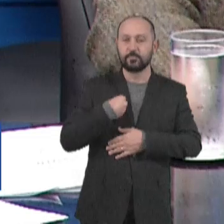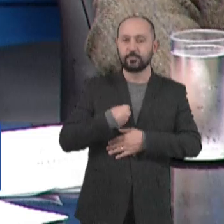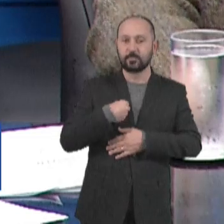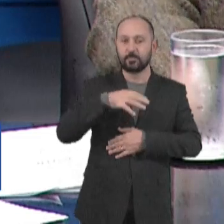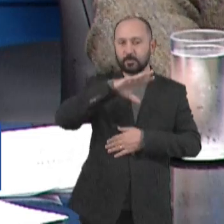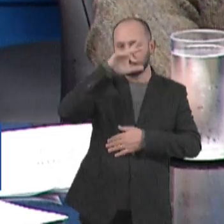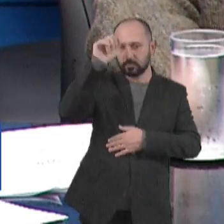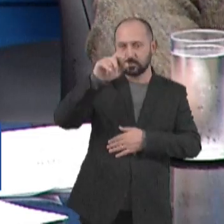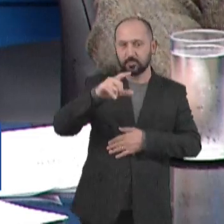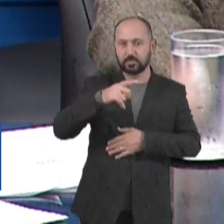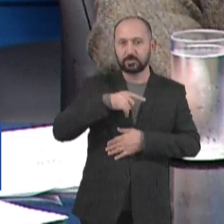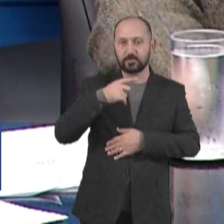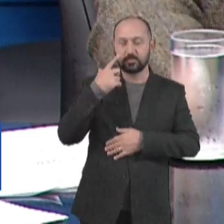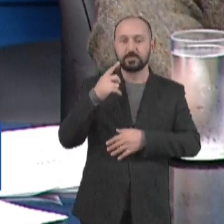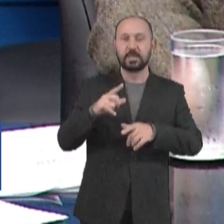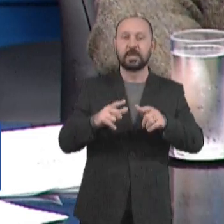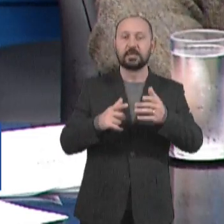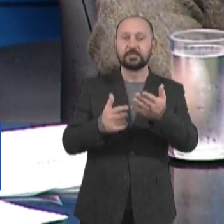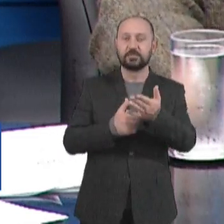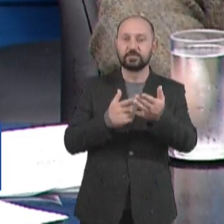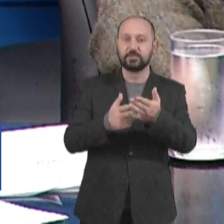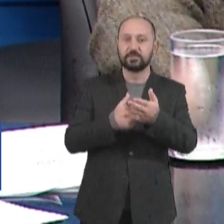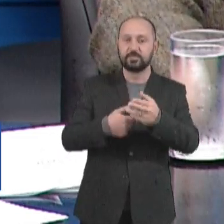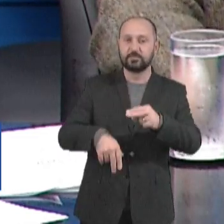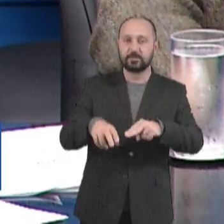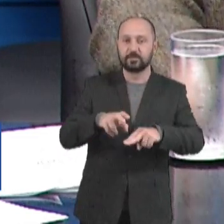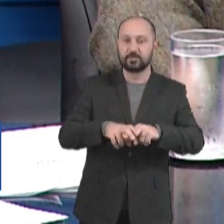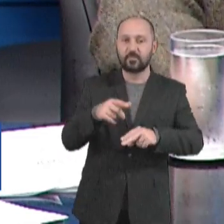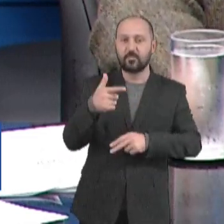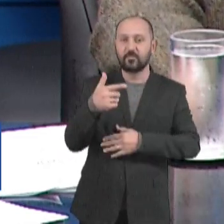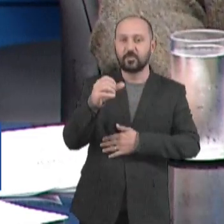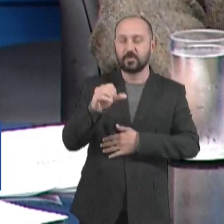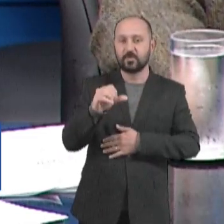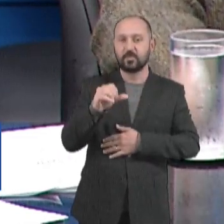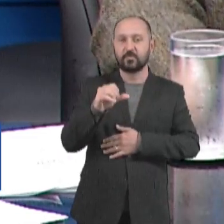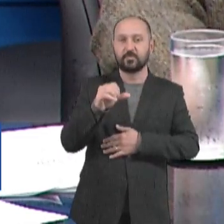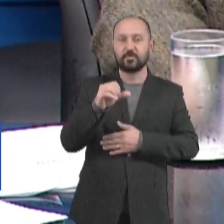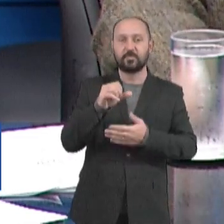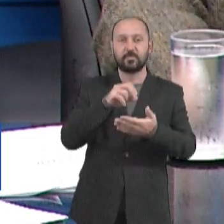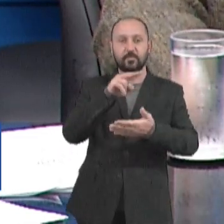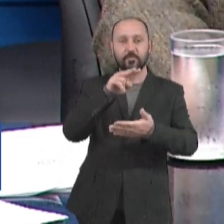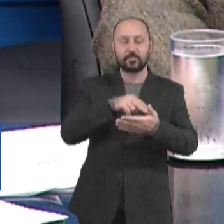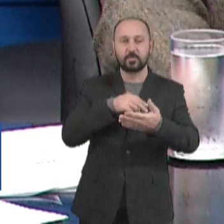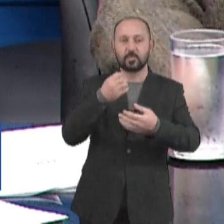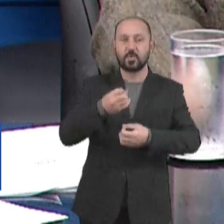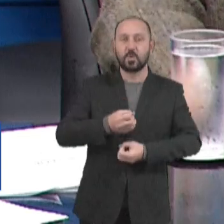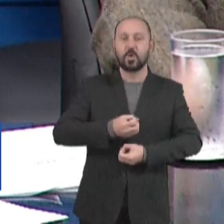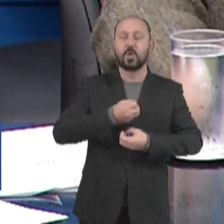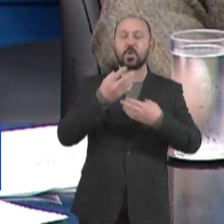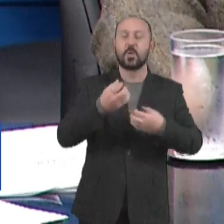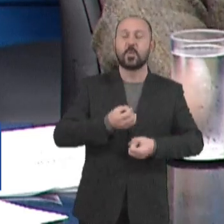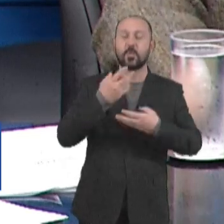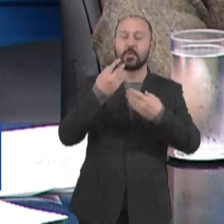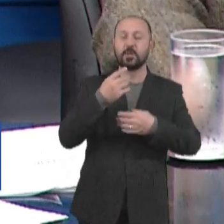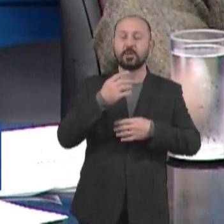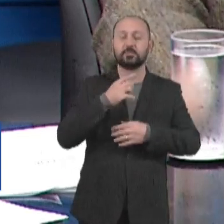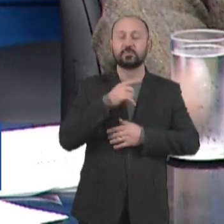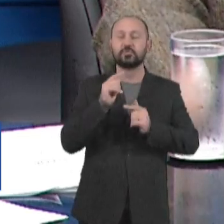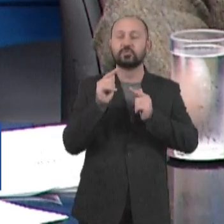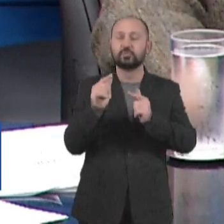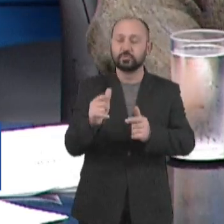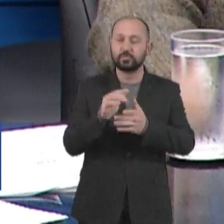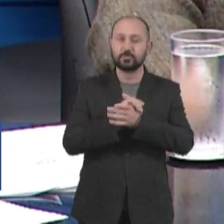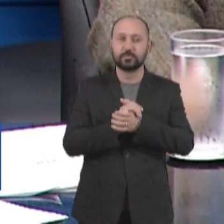Academia Sul-Mato-Grossense de Letras, cadeira número 29, para a leitura do poema de sua autoria,